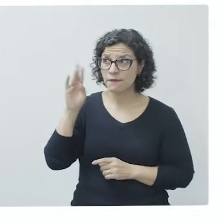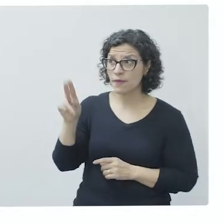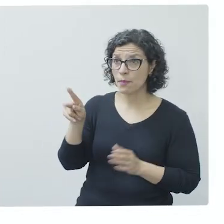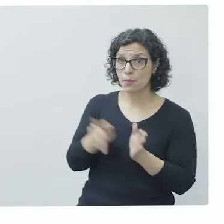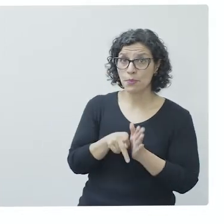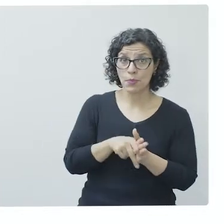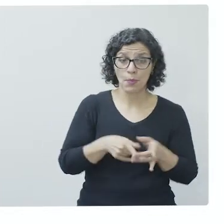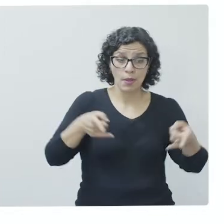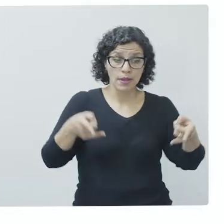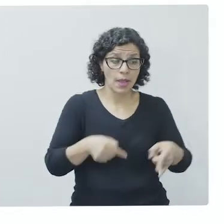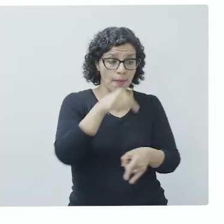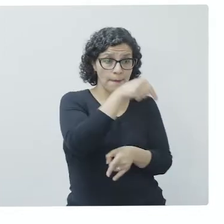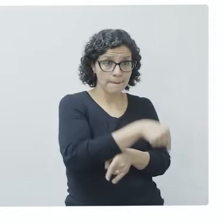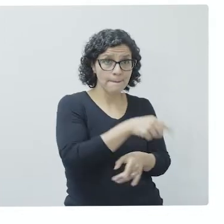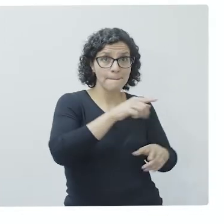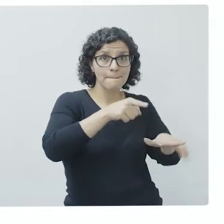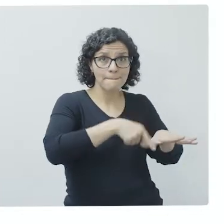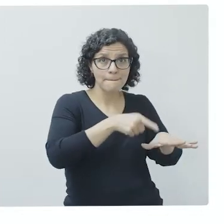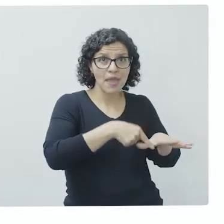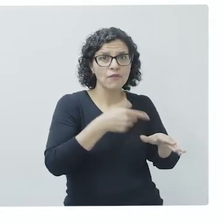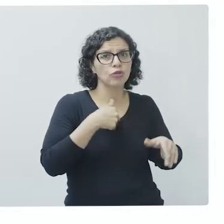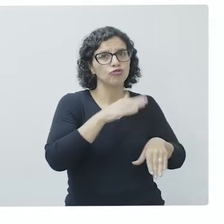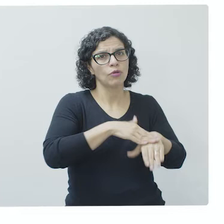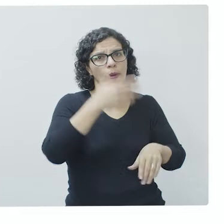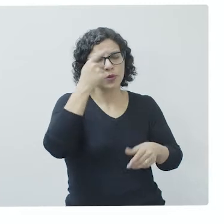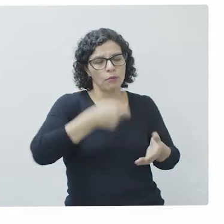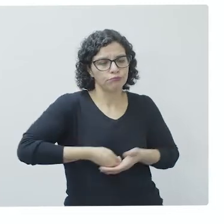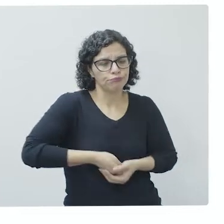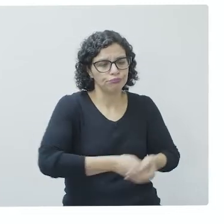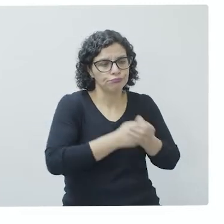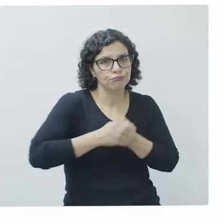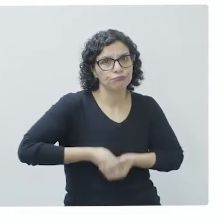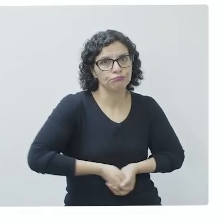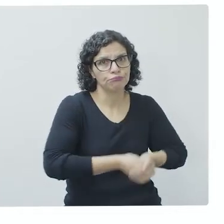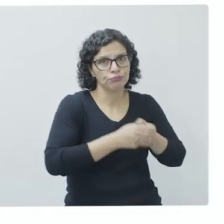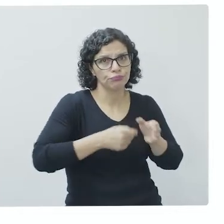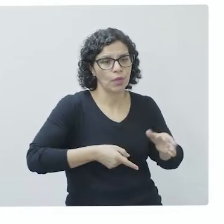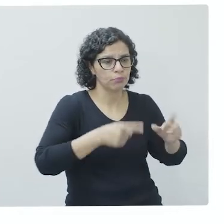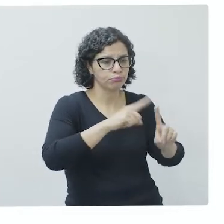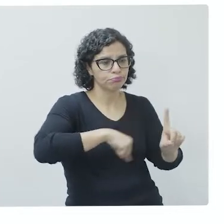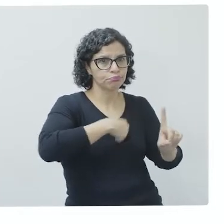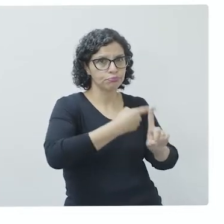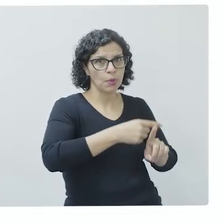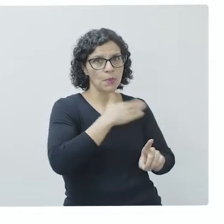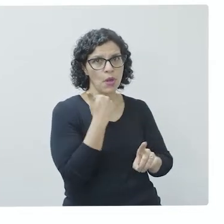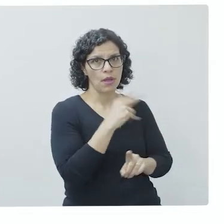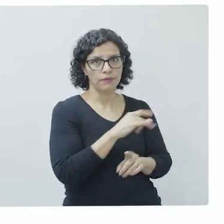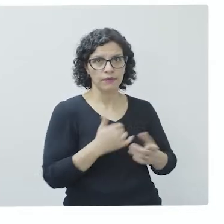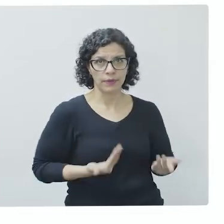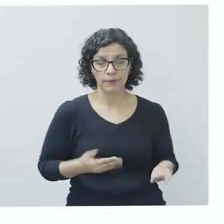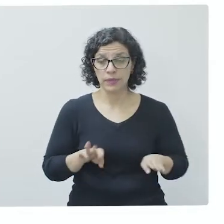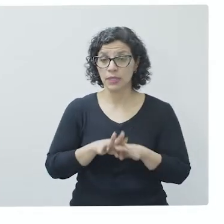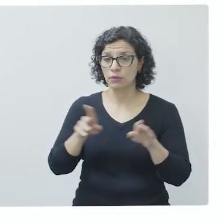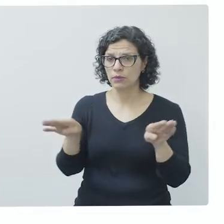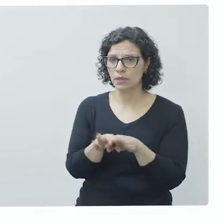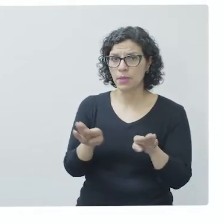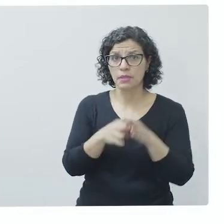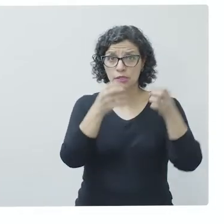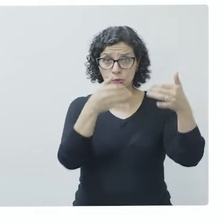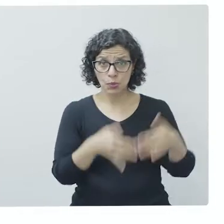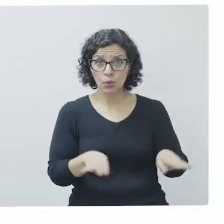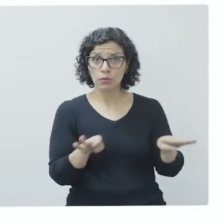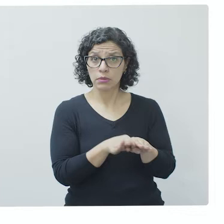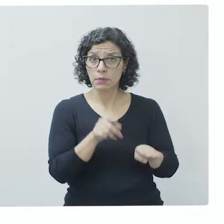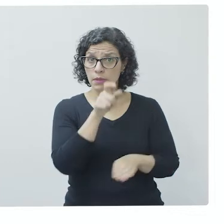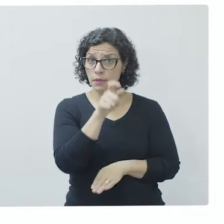enxergar no pé da cama, pode ir chamando o coveiro, porque o doente logo, logo vai esticar as canelas. A morte